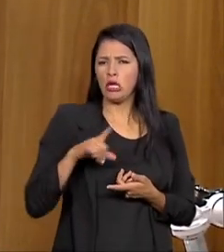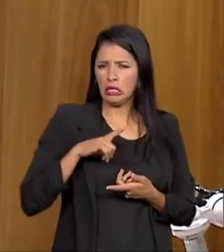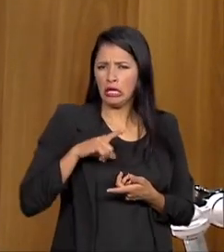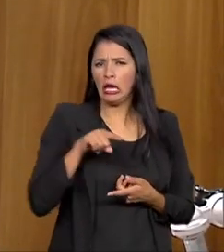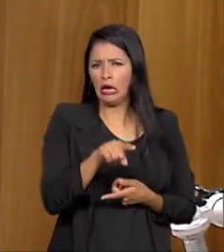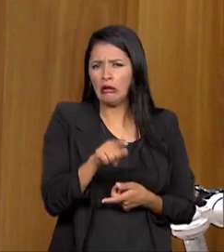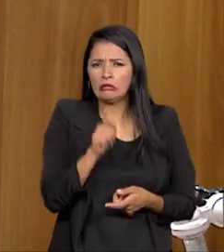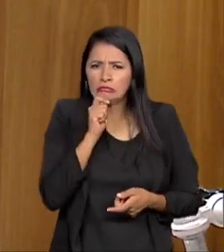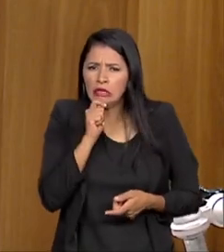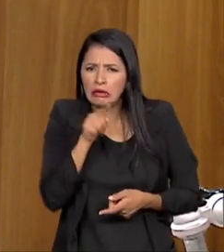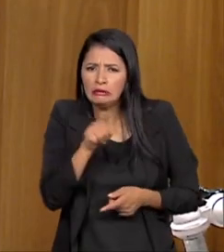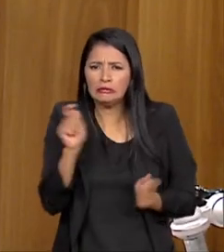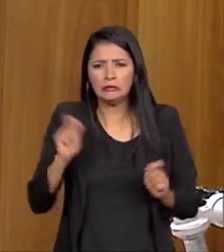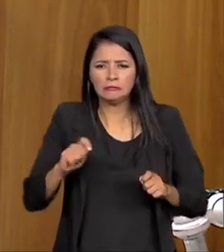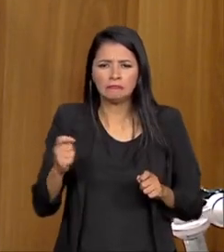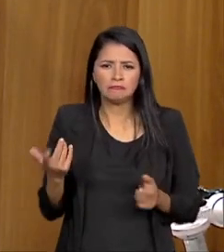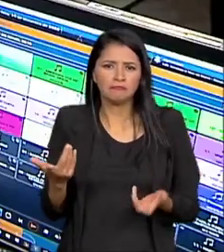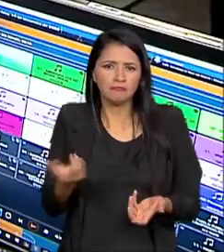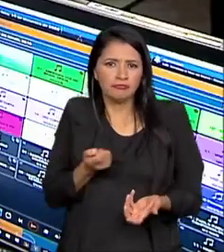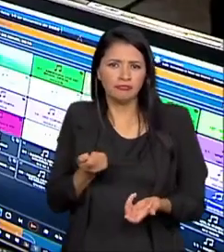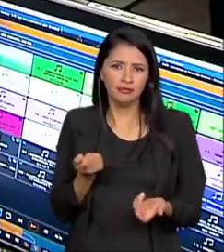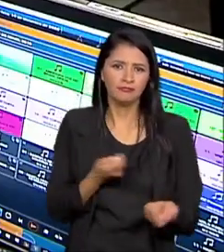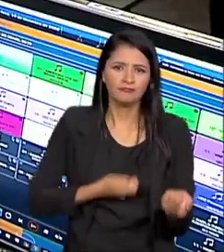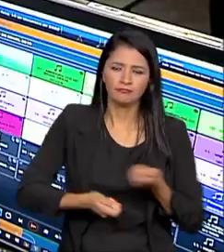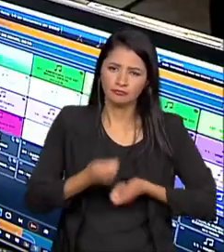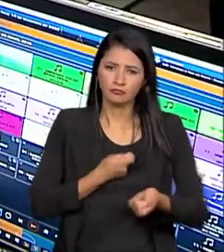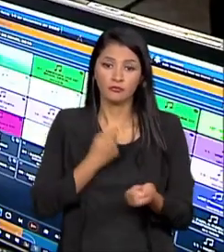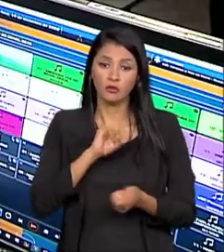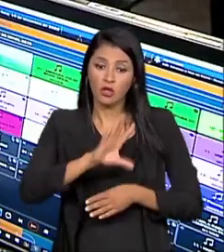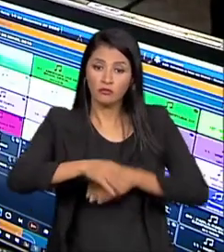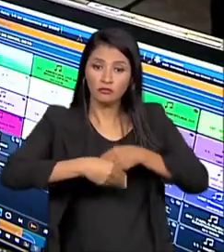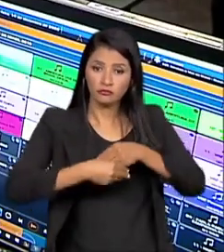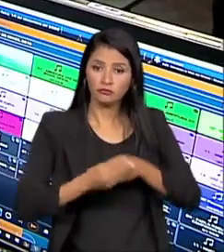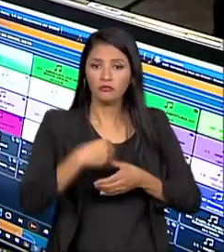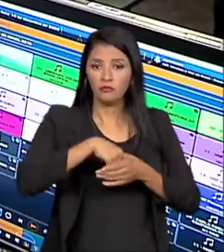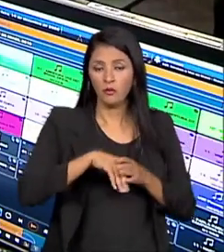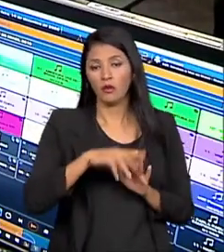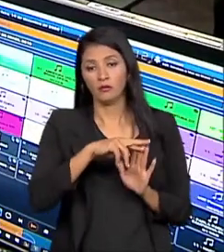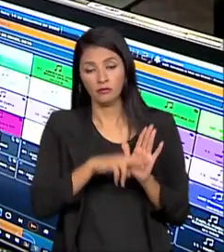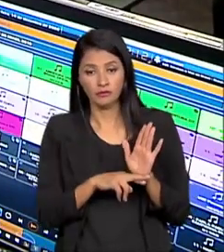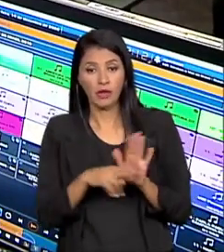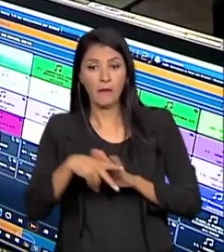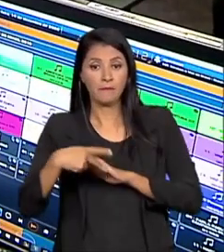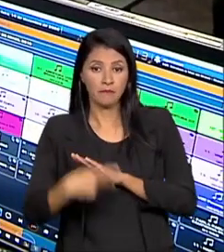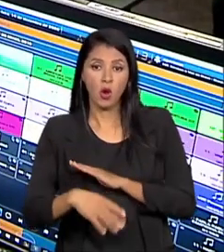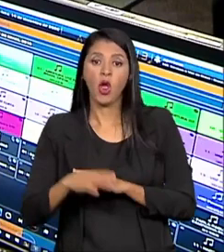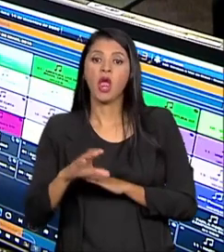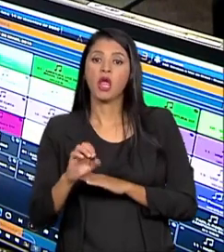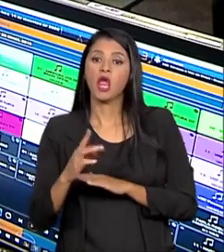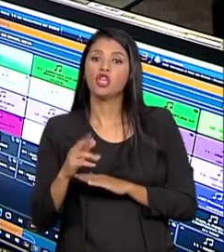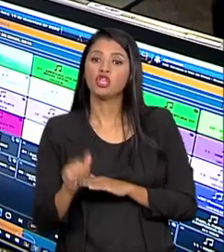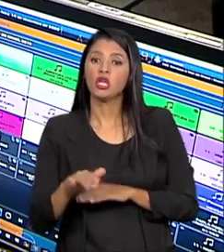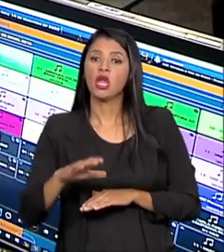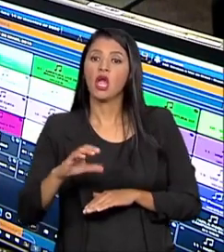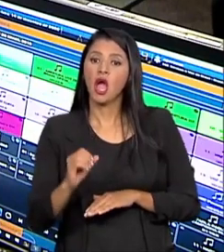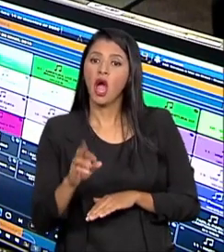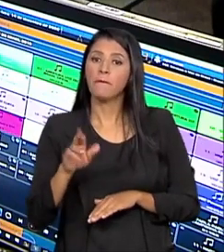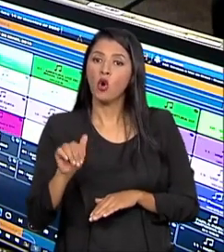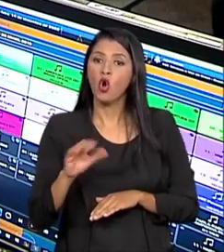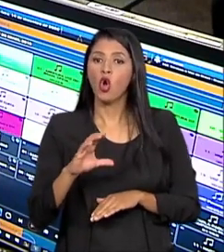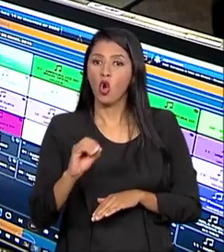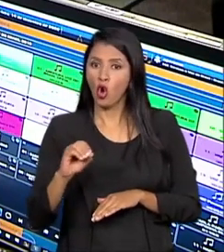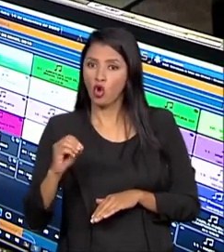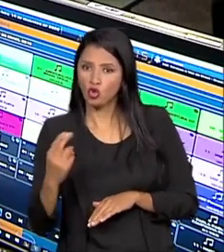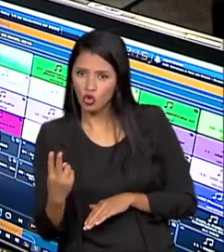ainda confiável economicamente se você é acoplar isso uma receita extraordinária de crédito carbono exportando o cardio carbono